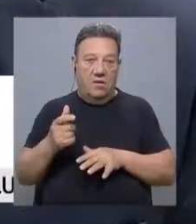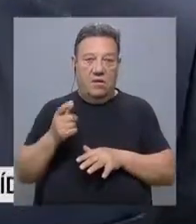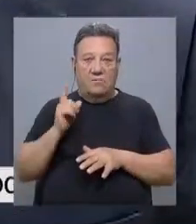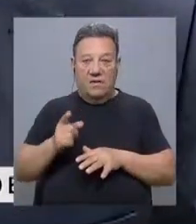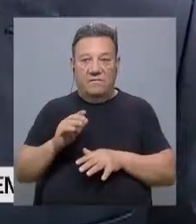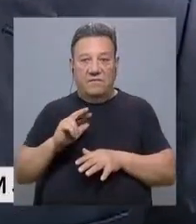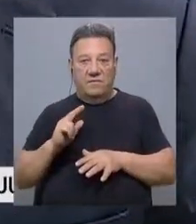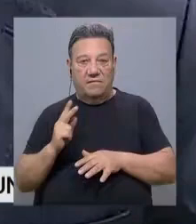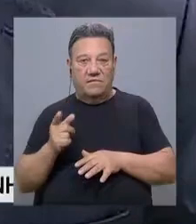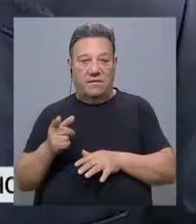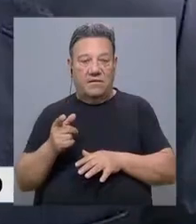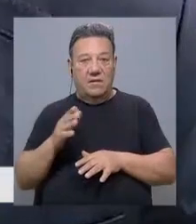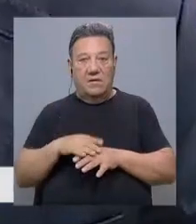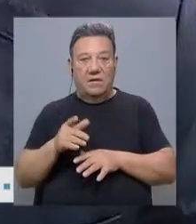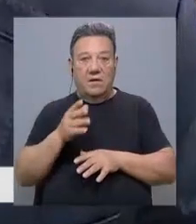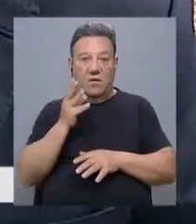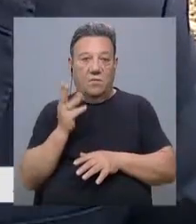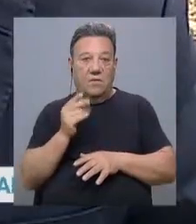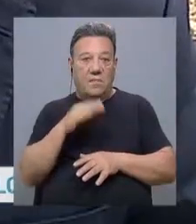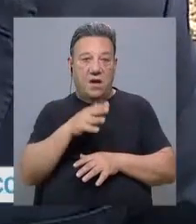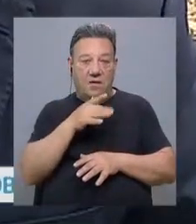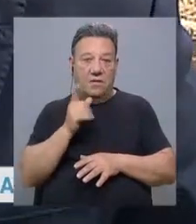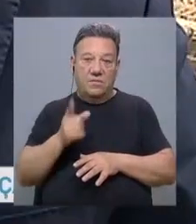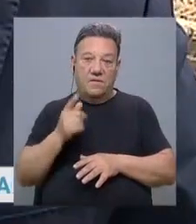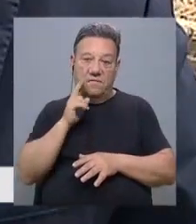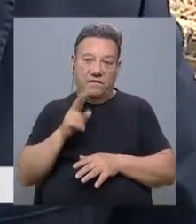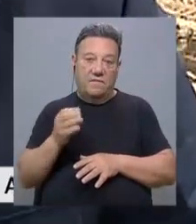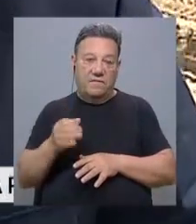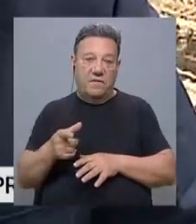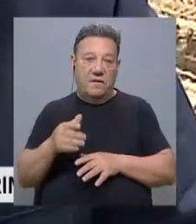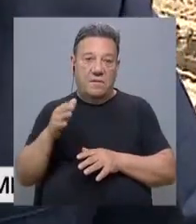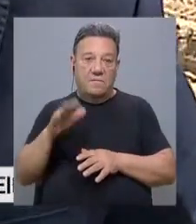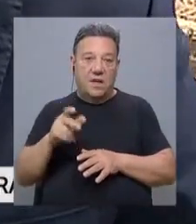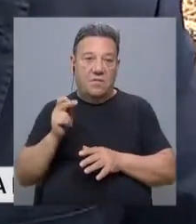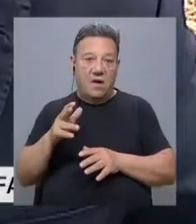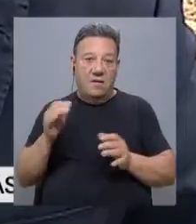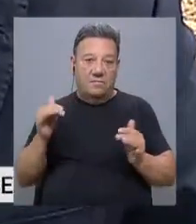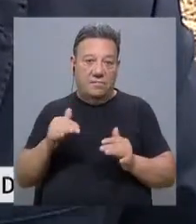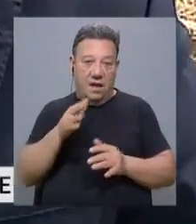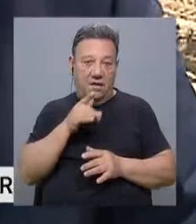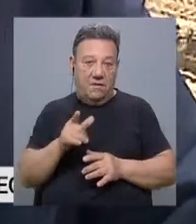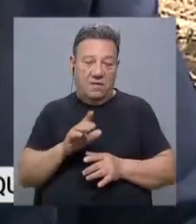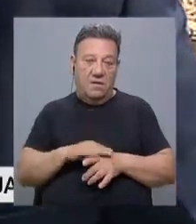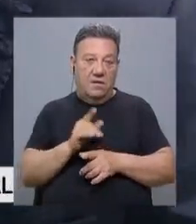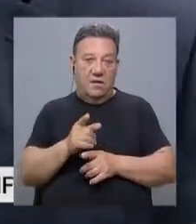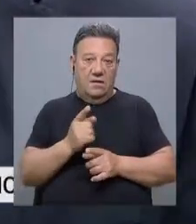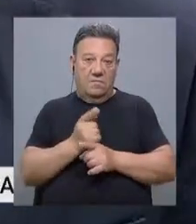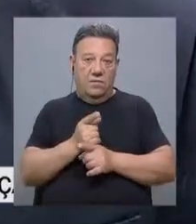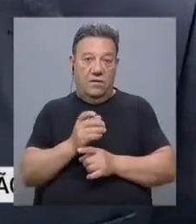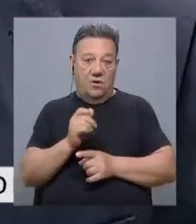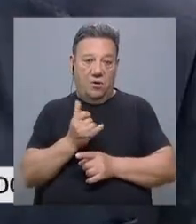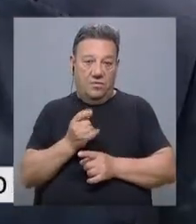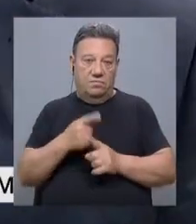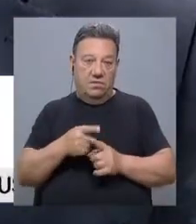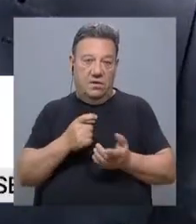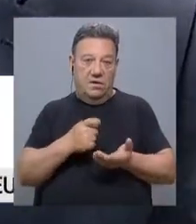haver, dada a menor quantidade de água, começava a haver menos oxigenação. E, por isso, quer Óbidos, quer as Caldas da